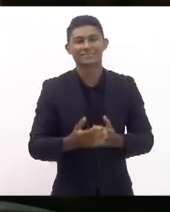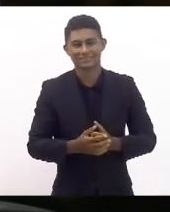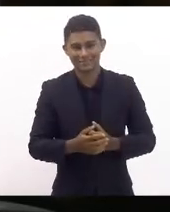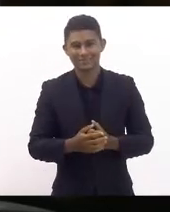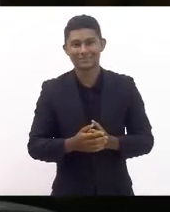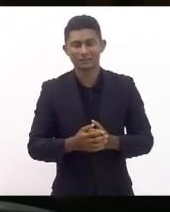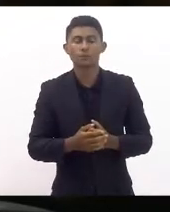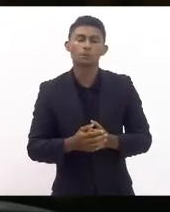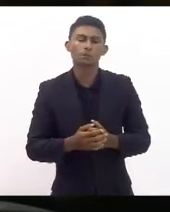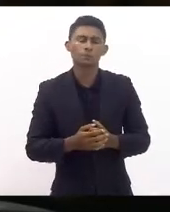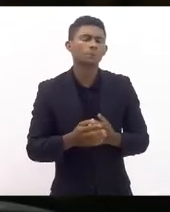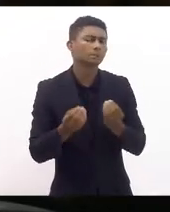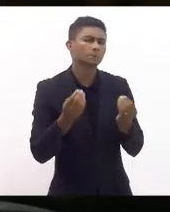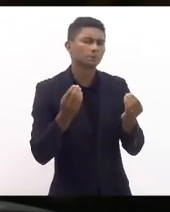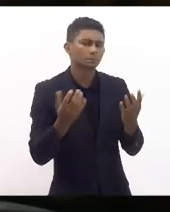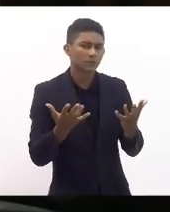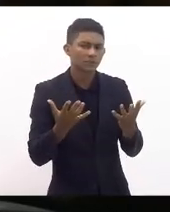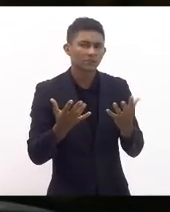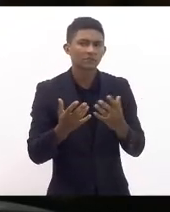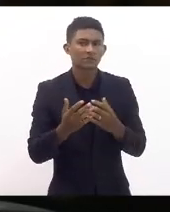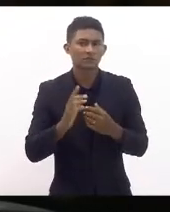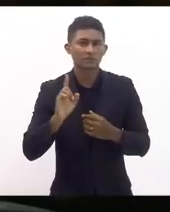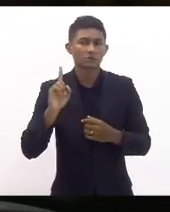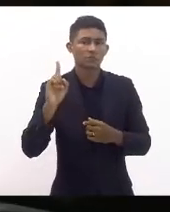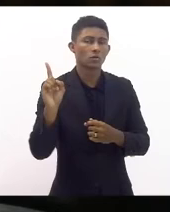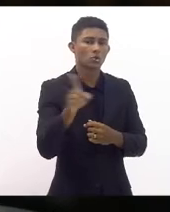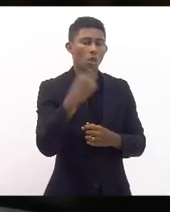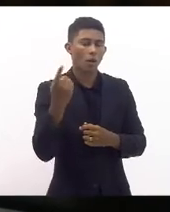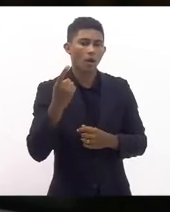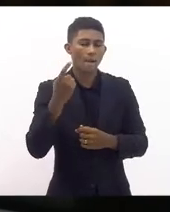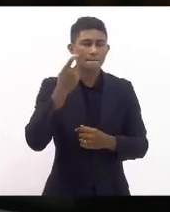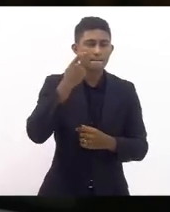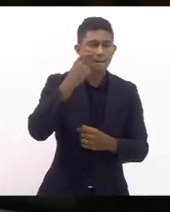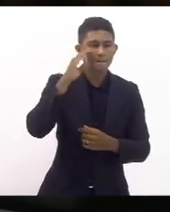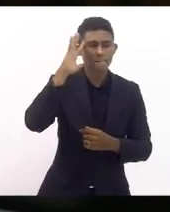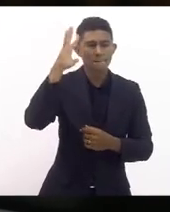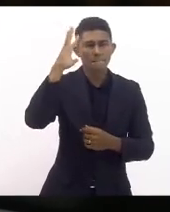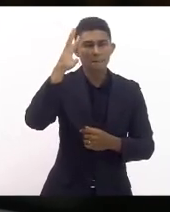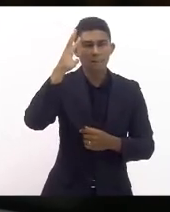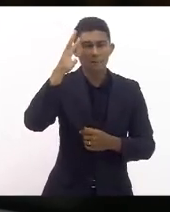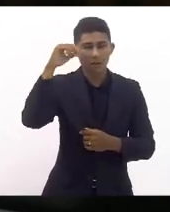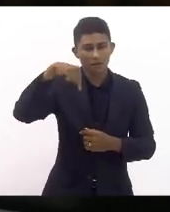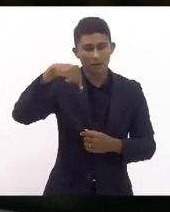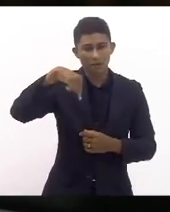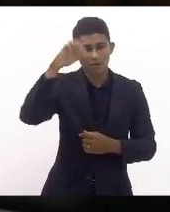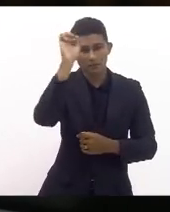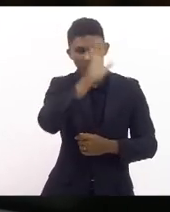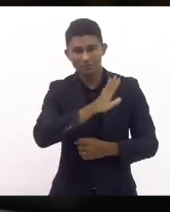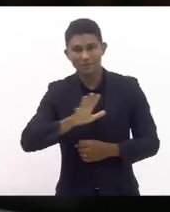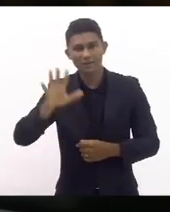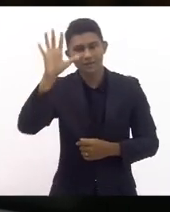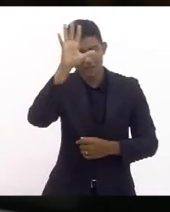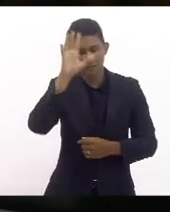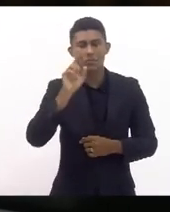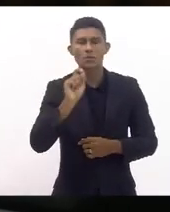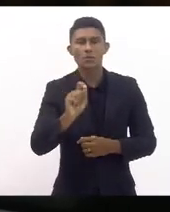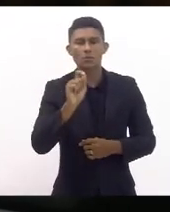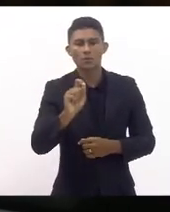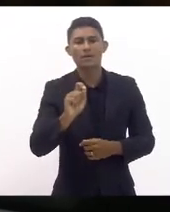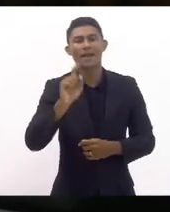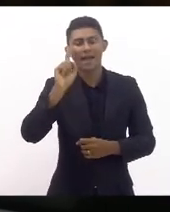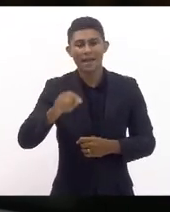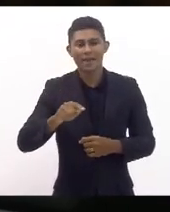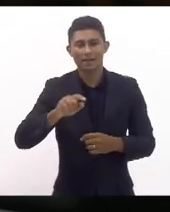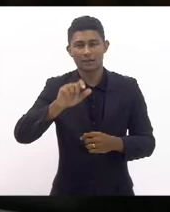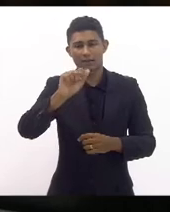esse novo horizonte que nós temos experimentado e que estamos trazendo para o Brasil da Bolsa de Ativos Sustentáveis, né,